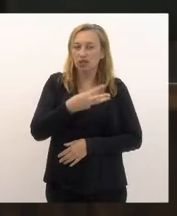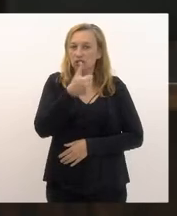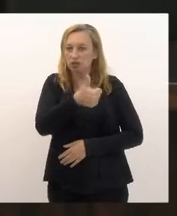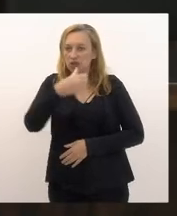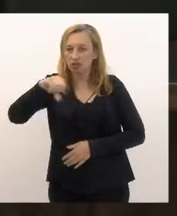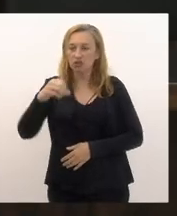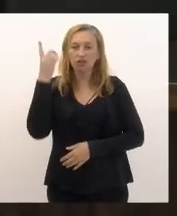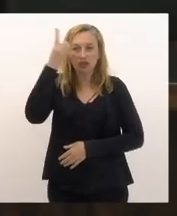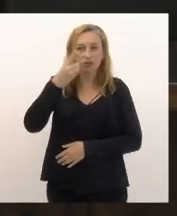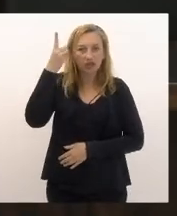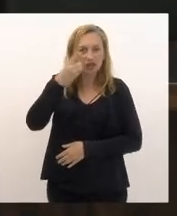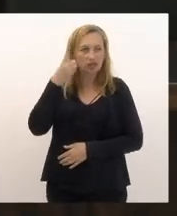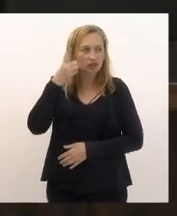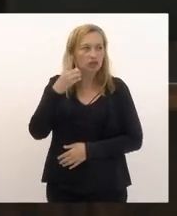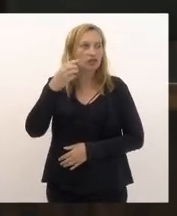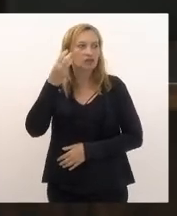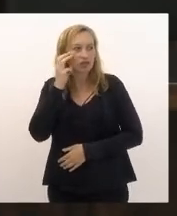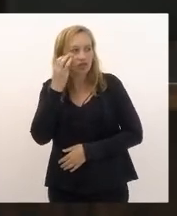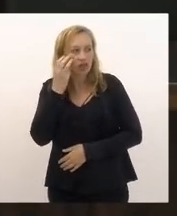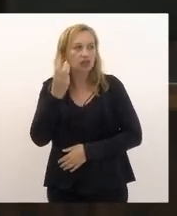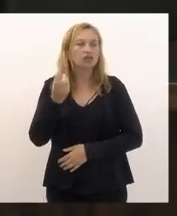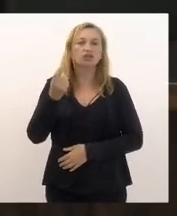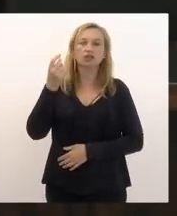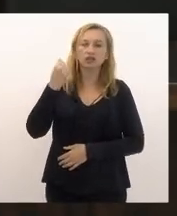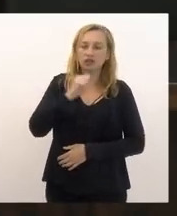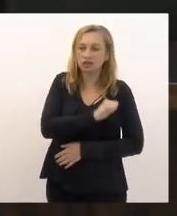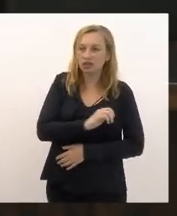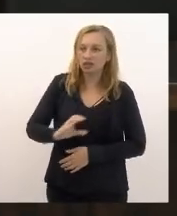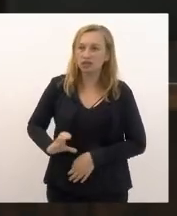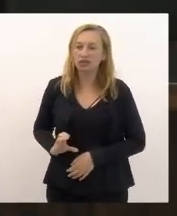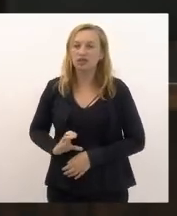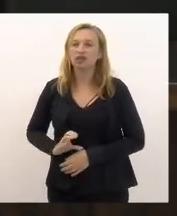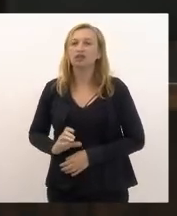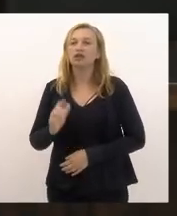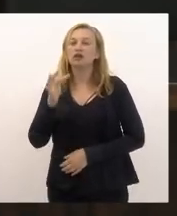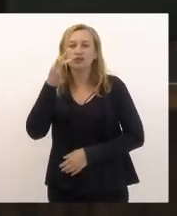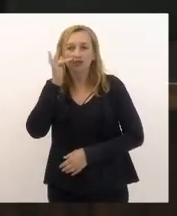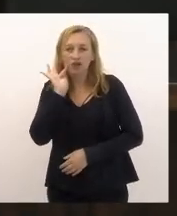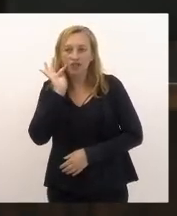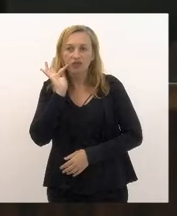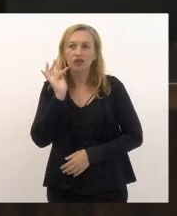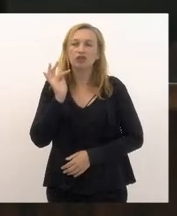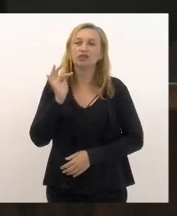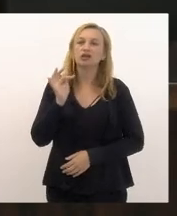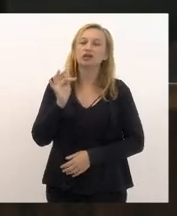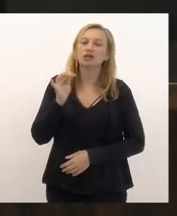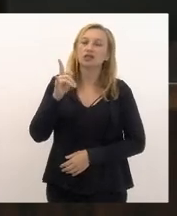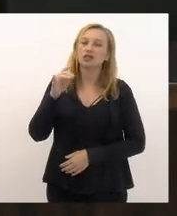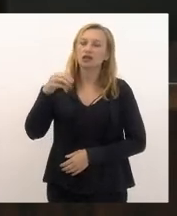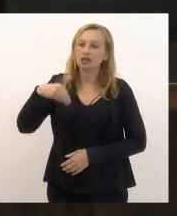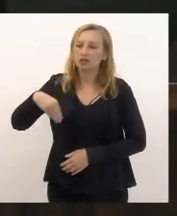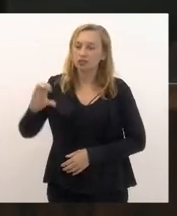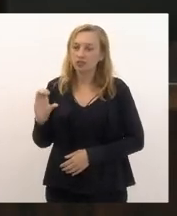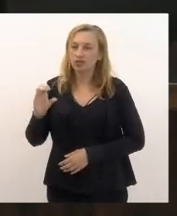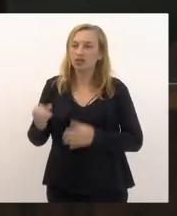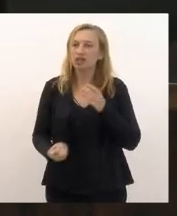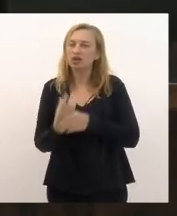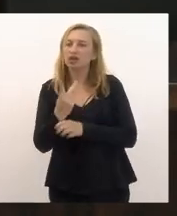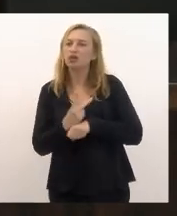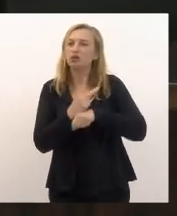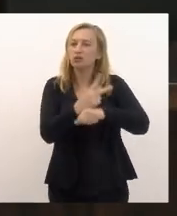363/2019, de autoria dos deputados Valdeque Carneiro, André Siciliano, Flávio Serafini, Carlos Mink, que cria o